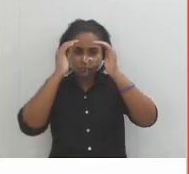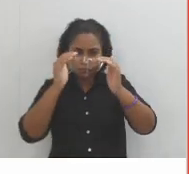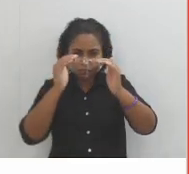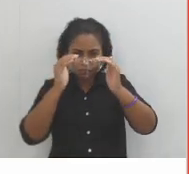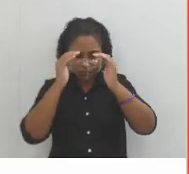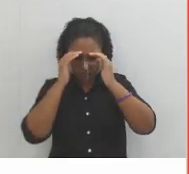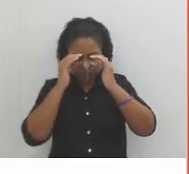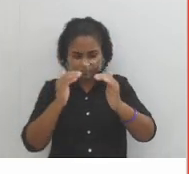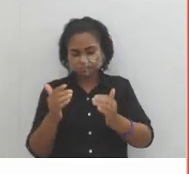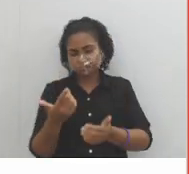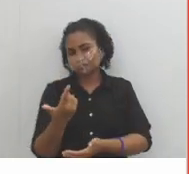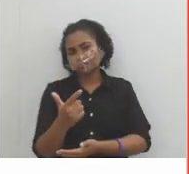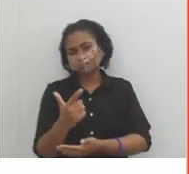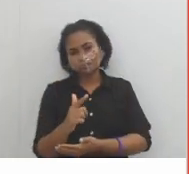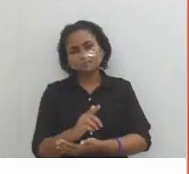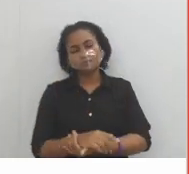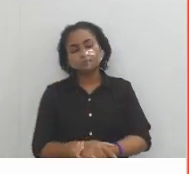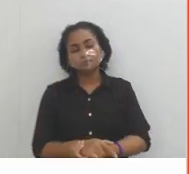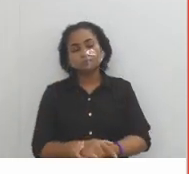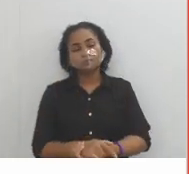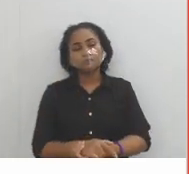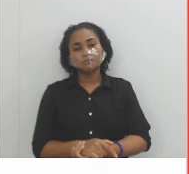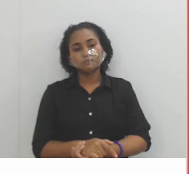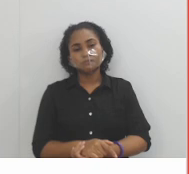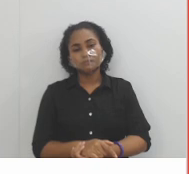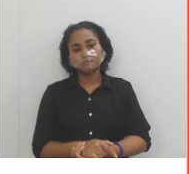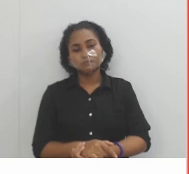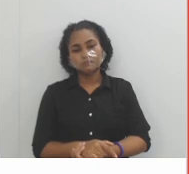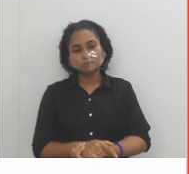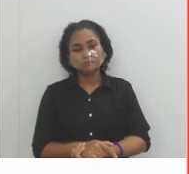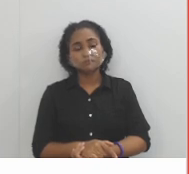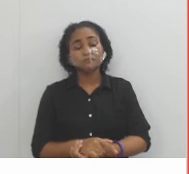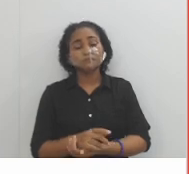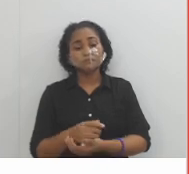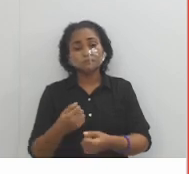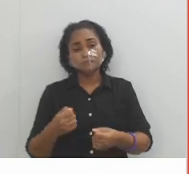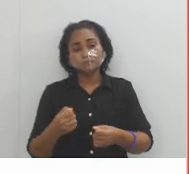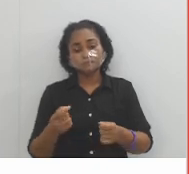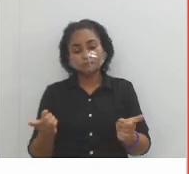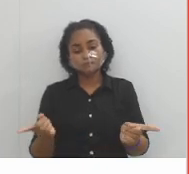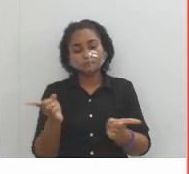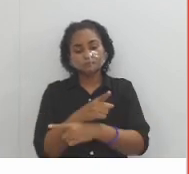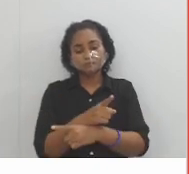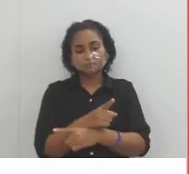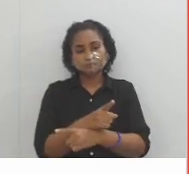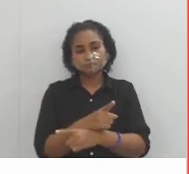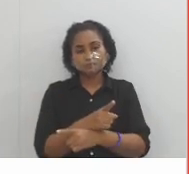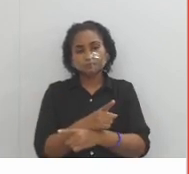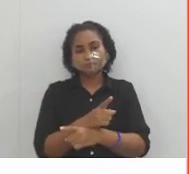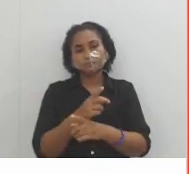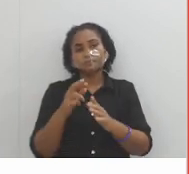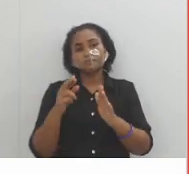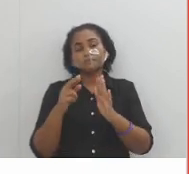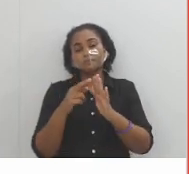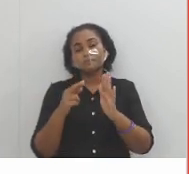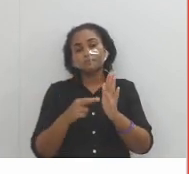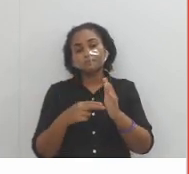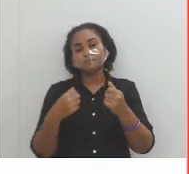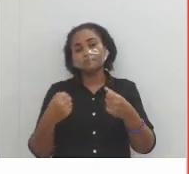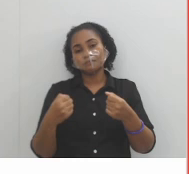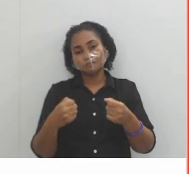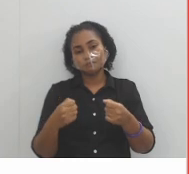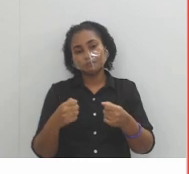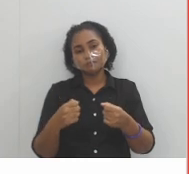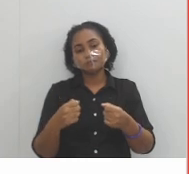Obedecer e desobedecer. Esse daí é um clássico exemplo de que nós transgredimos. Obedecer e desobedecer é